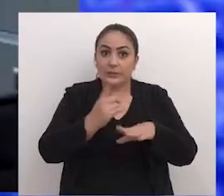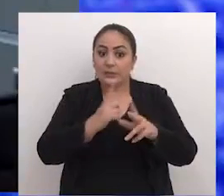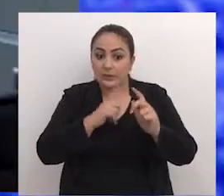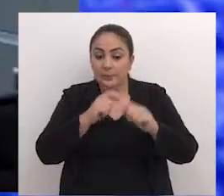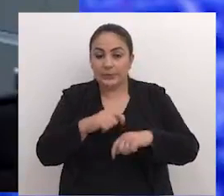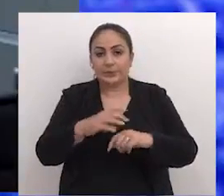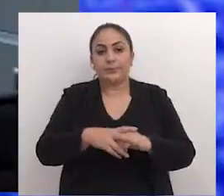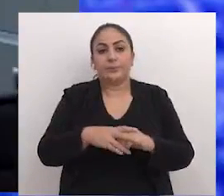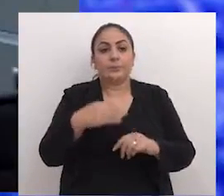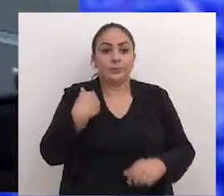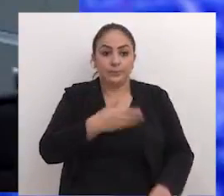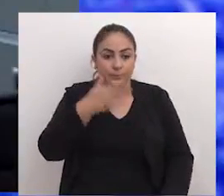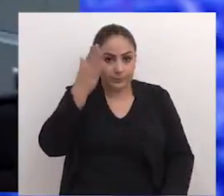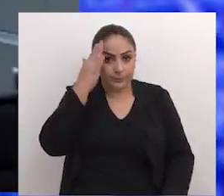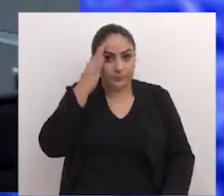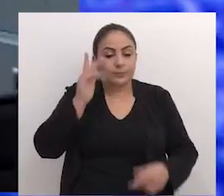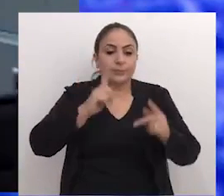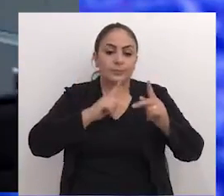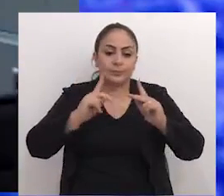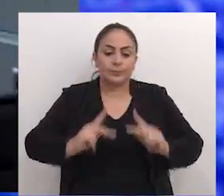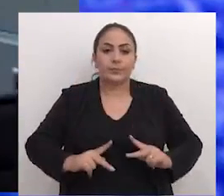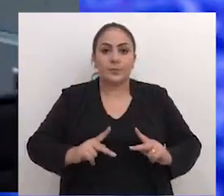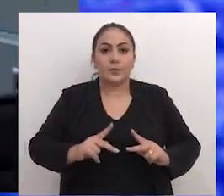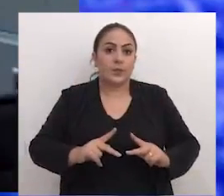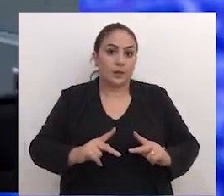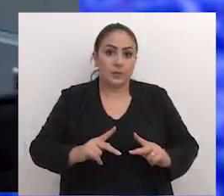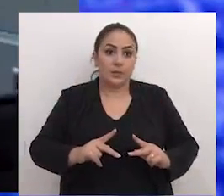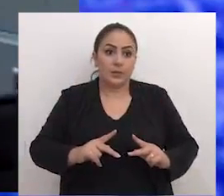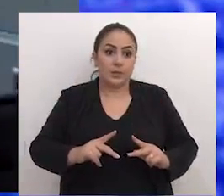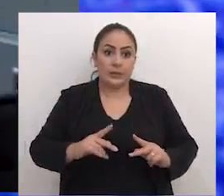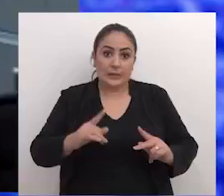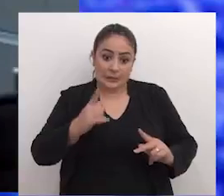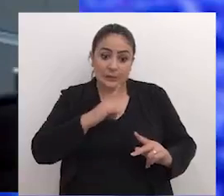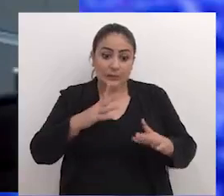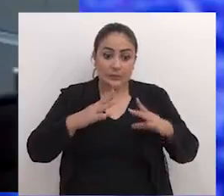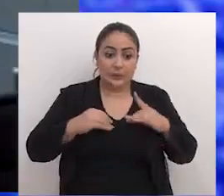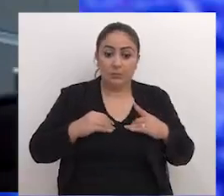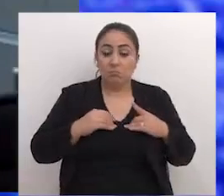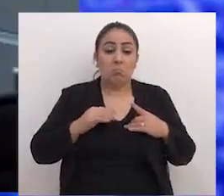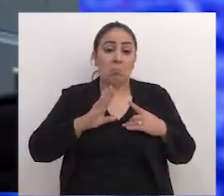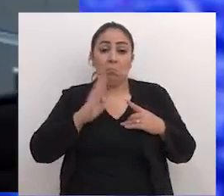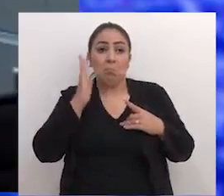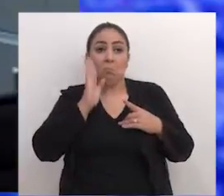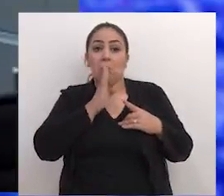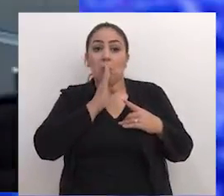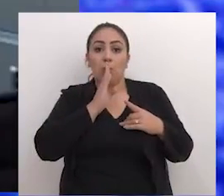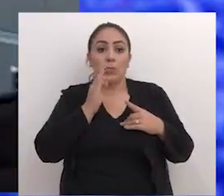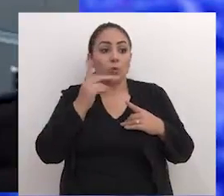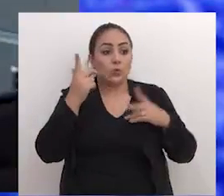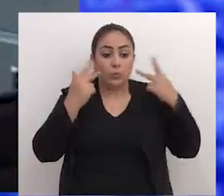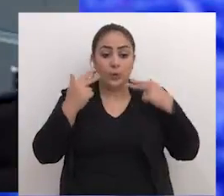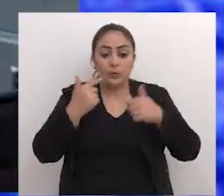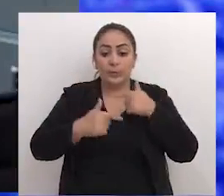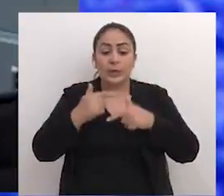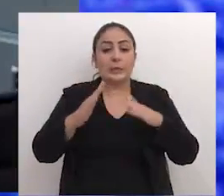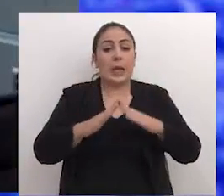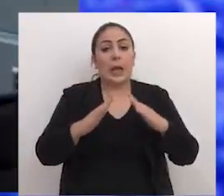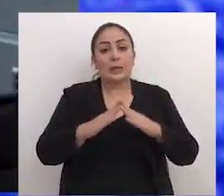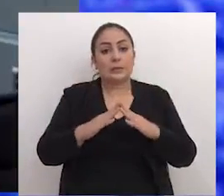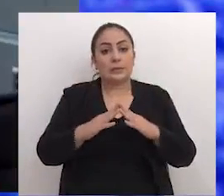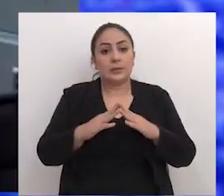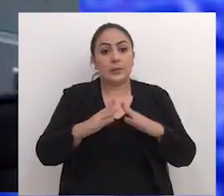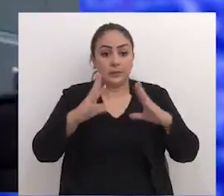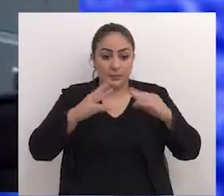incapacidade. Porque nós sabemos que tem pessoas que são assintomáticas. Então, se ela está trabalhando na modalidade home office